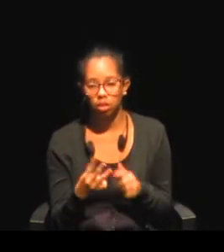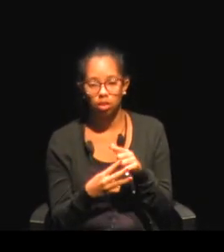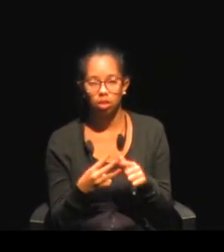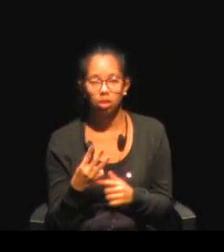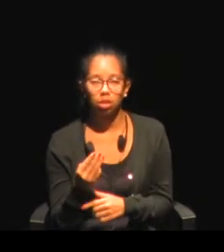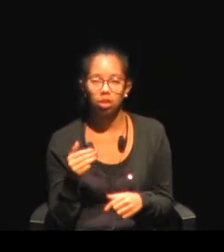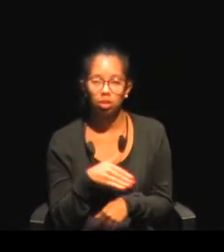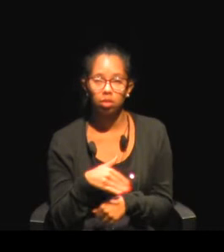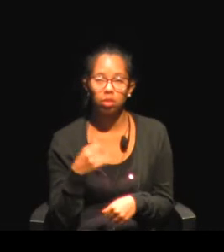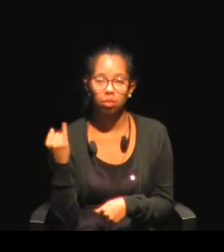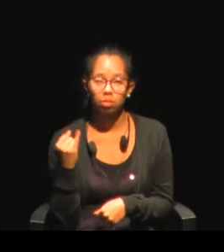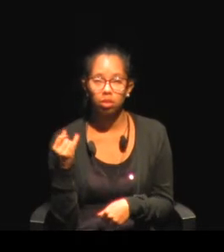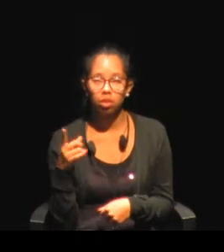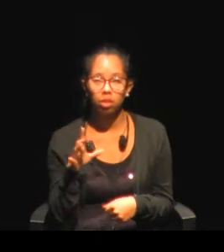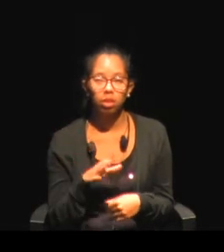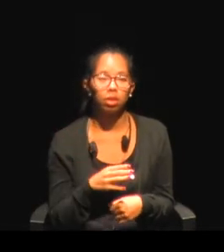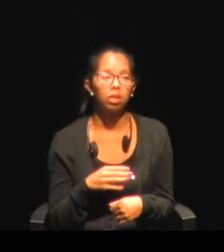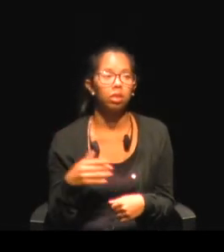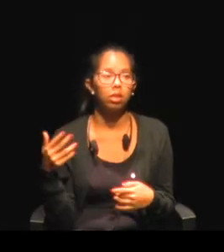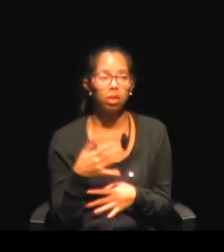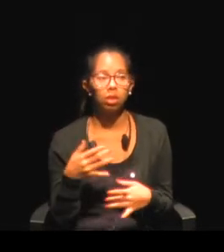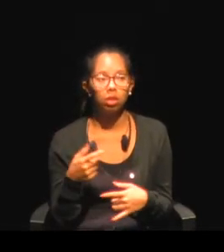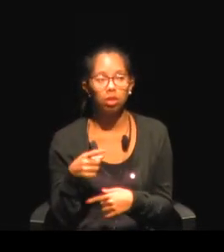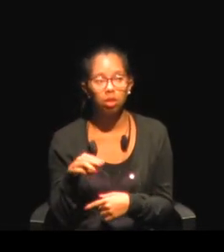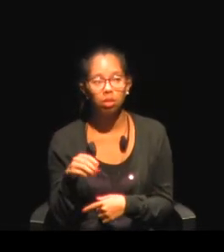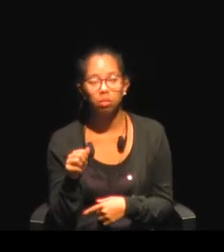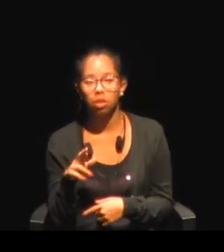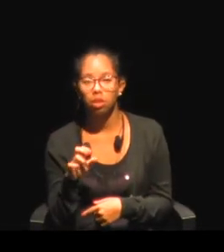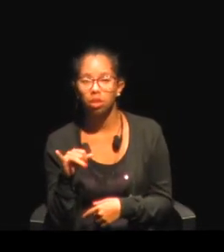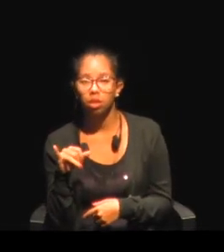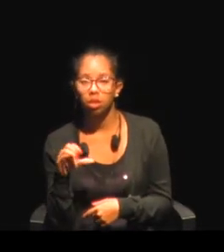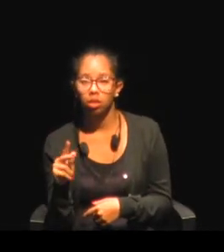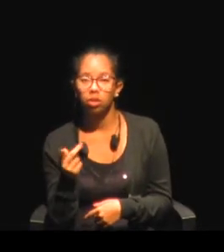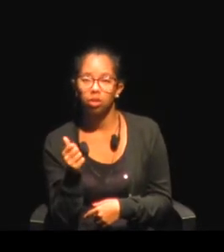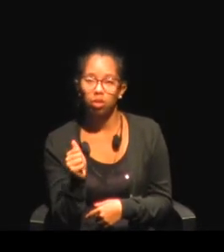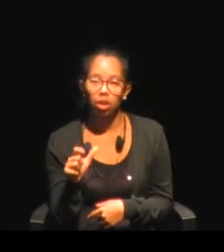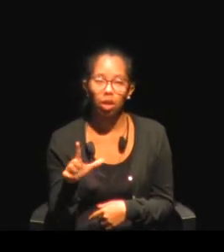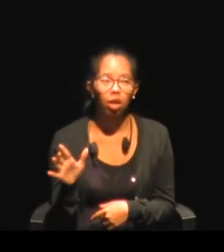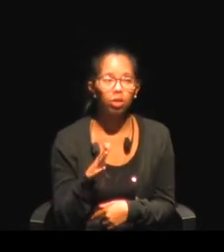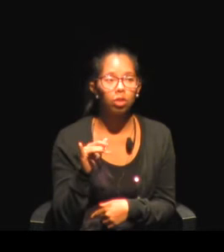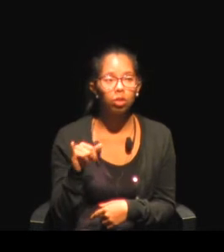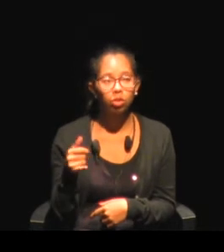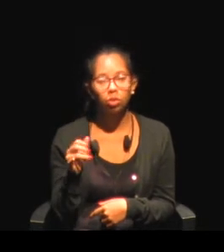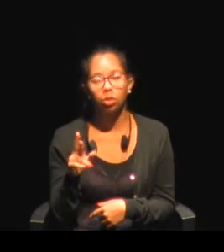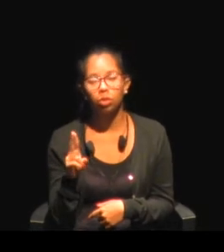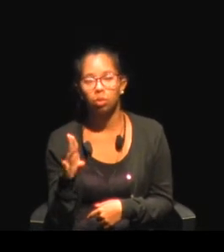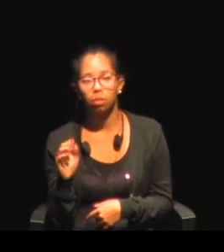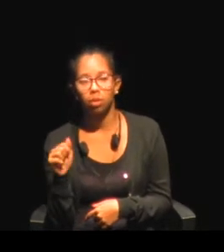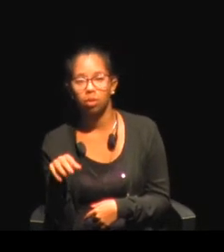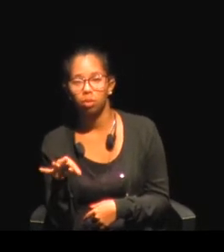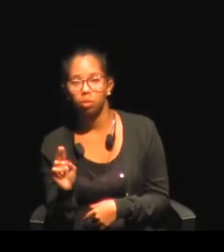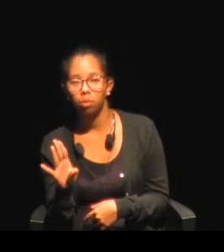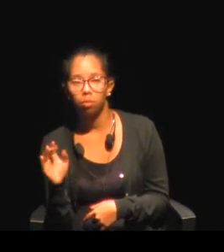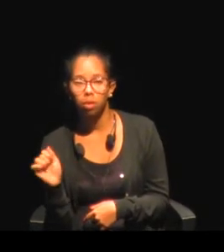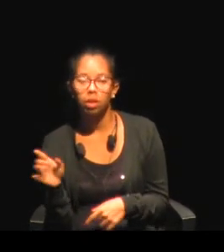justamente pega três ruas importantes da cidade aqui, que é a Marechal Deodoro, a Jurubatuba e a Avenida Faria Lima,